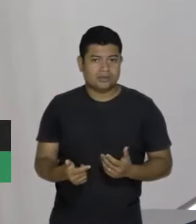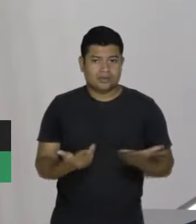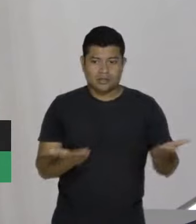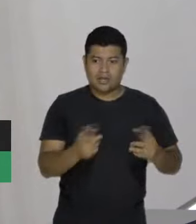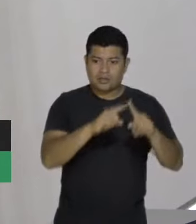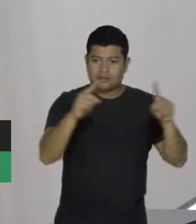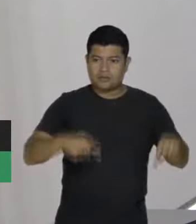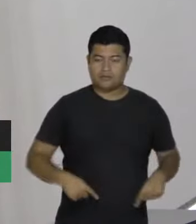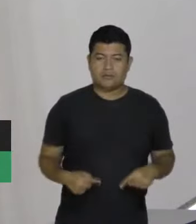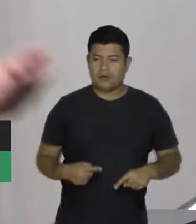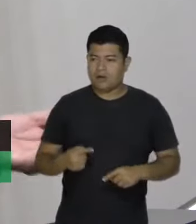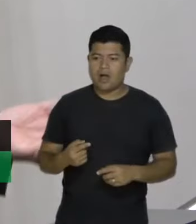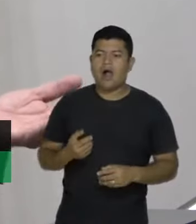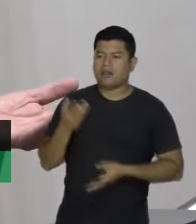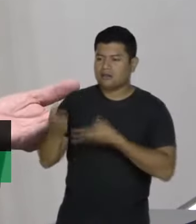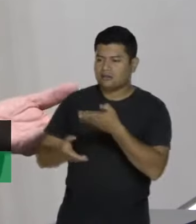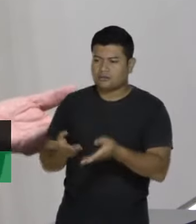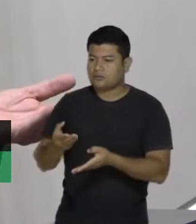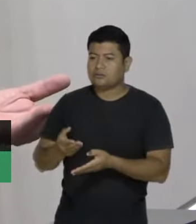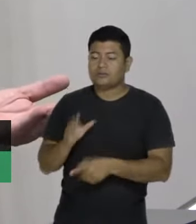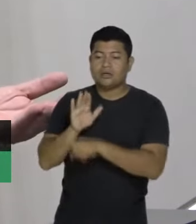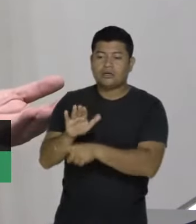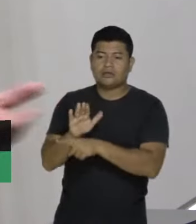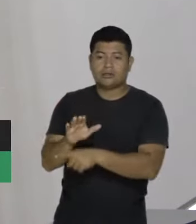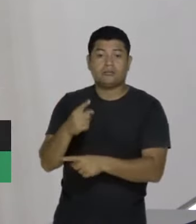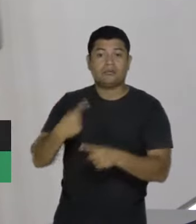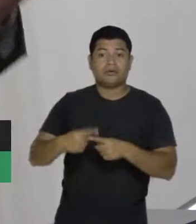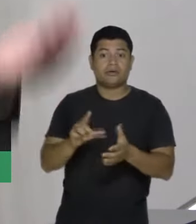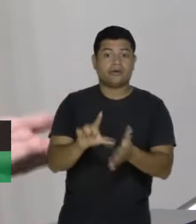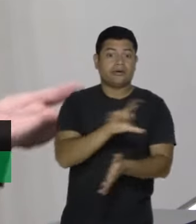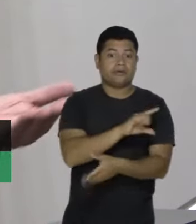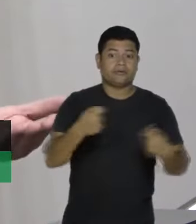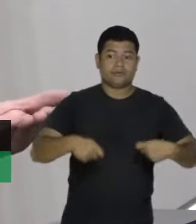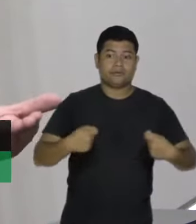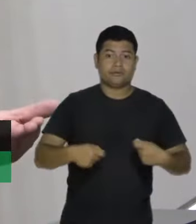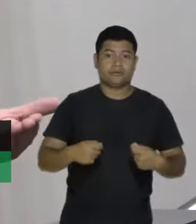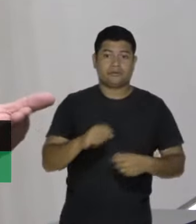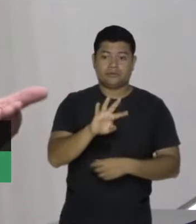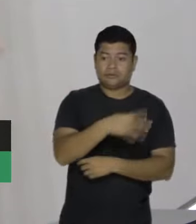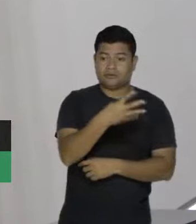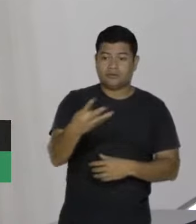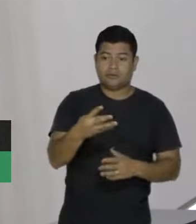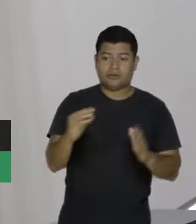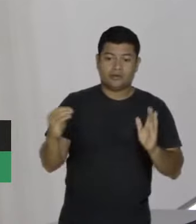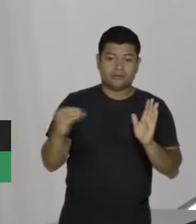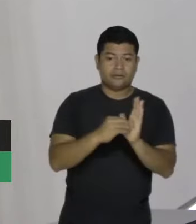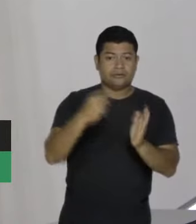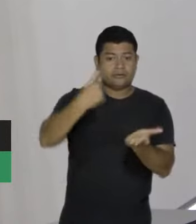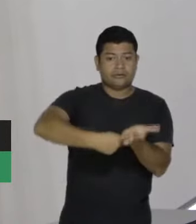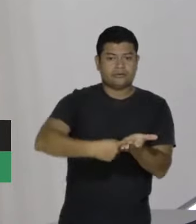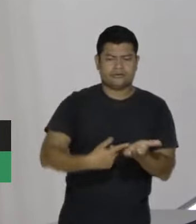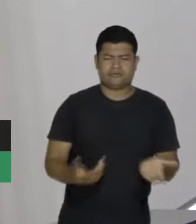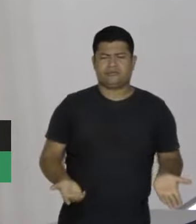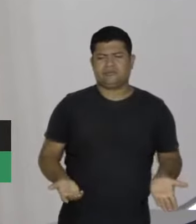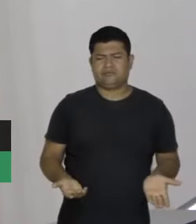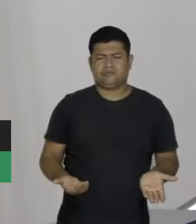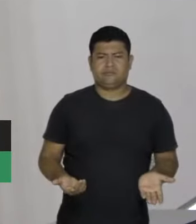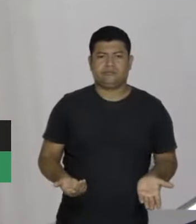não atende porque tem que agendar. É o fim da picada. E tem gente